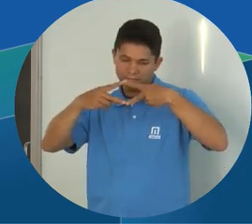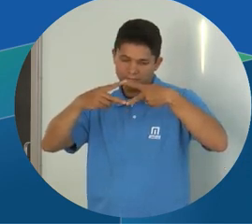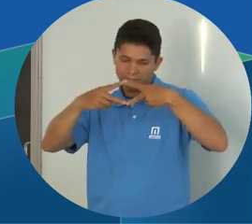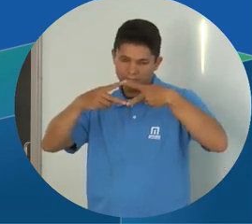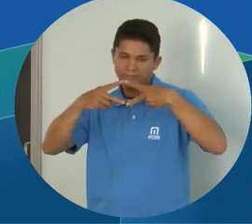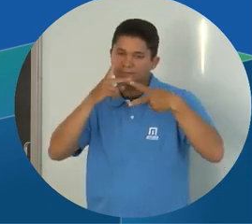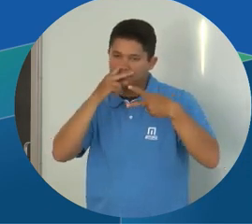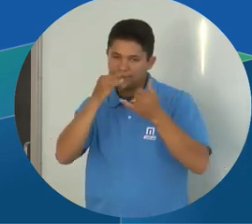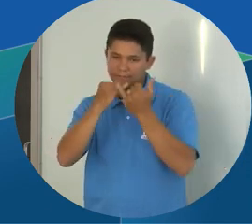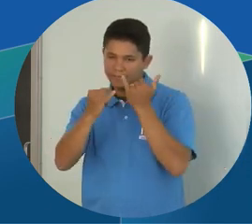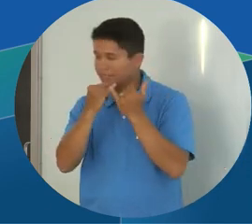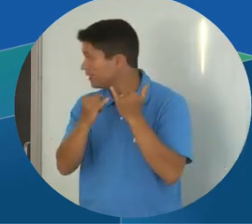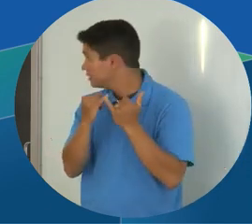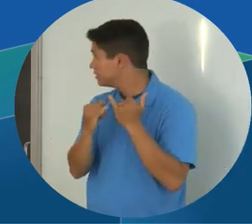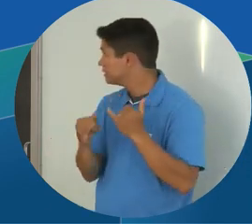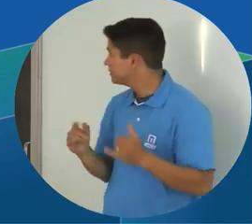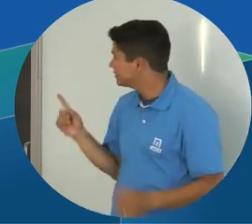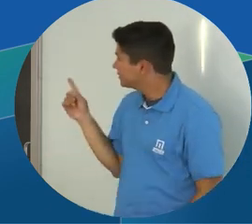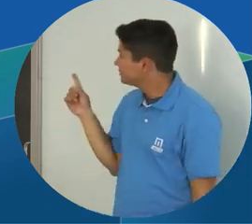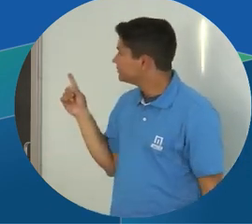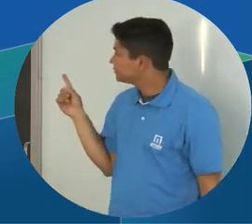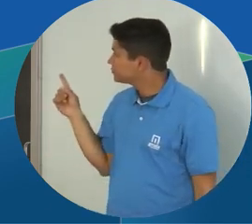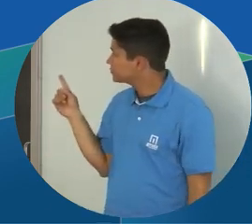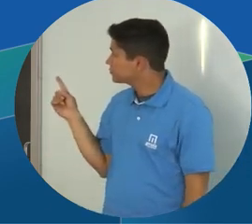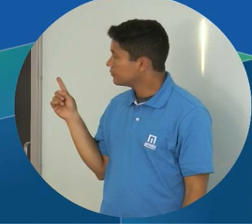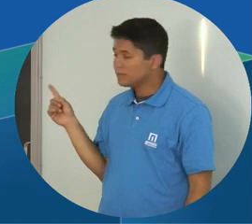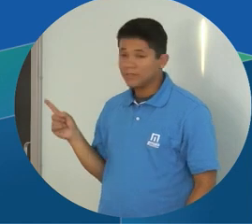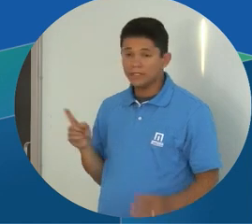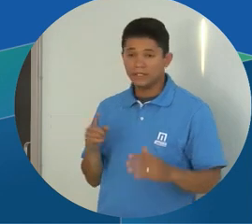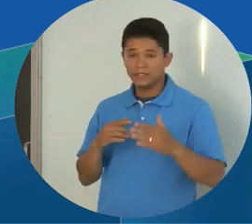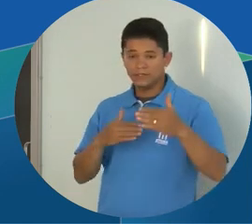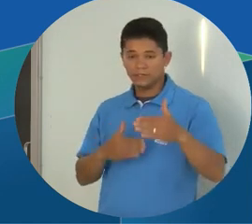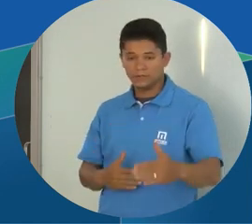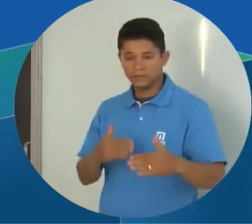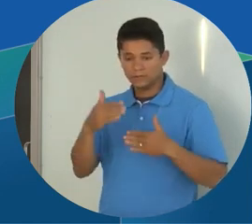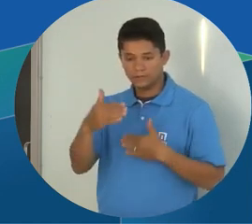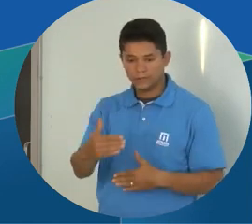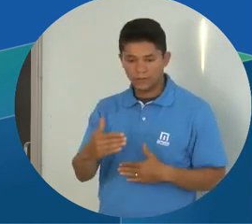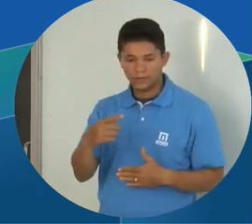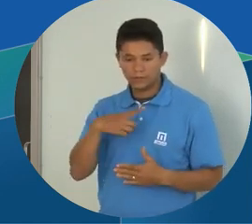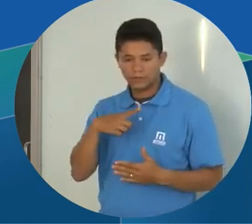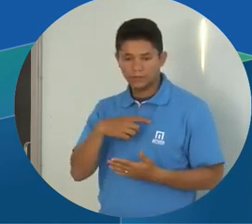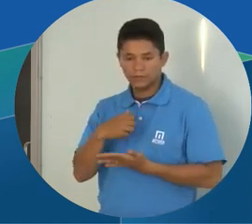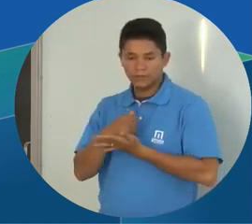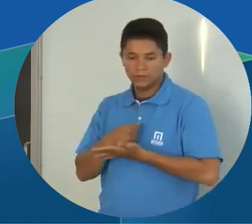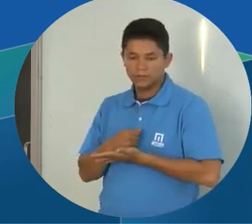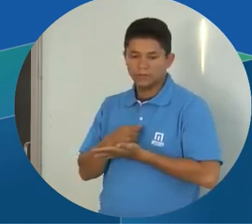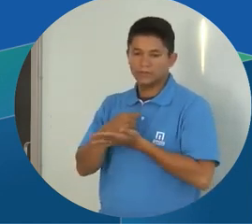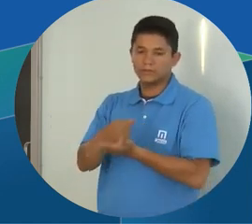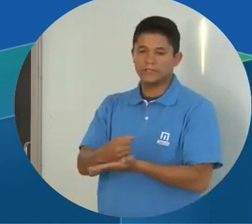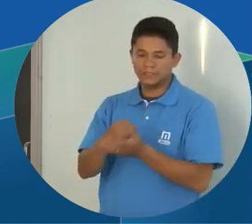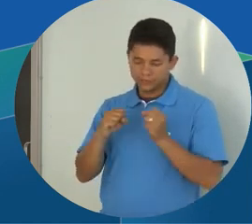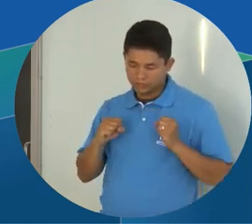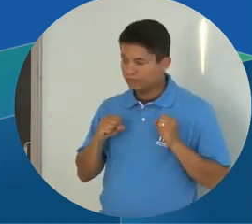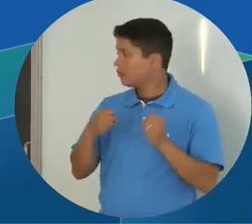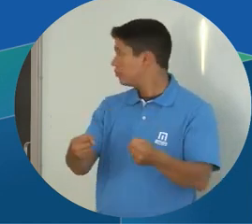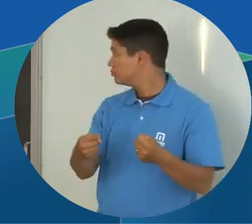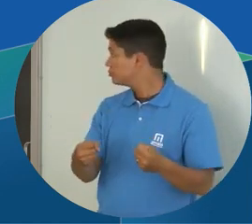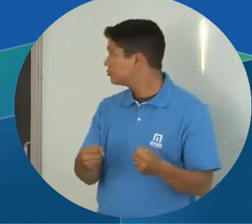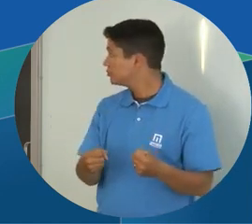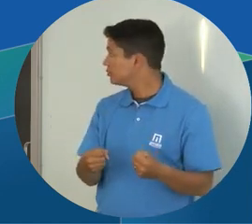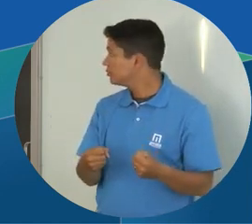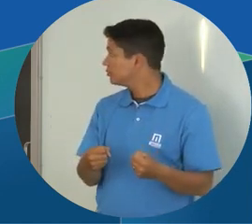cima para baixo. Esse bloco ele recebe mais esforço aqui